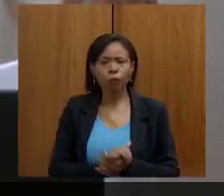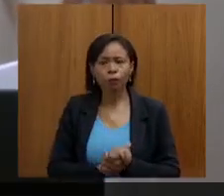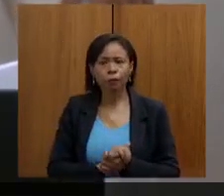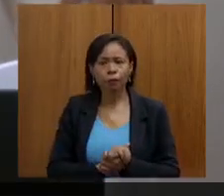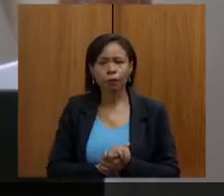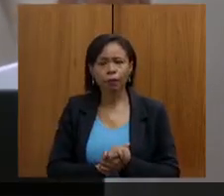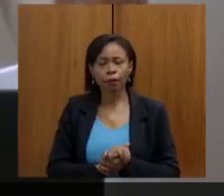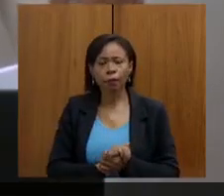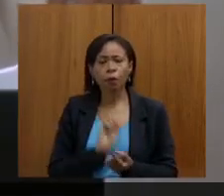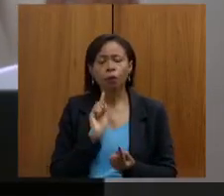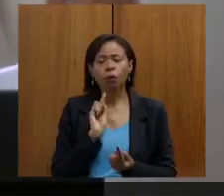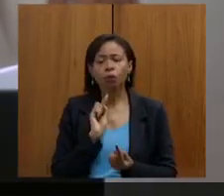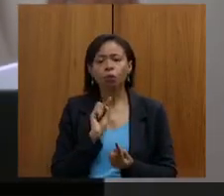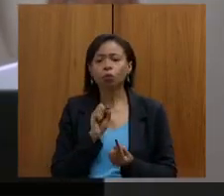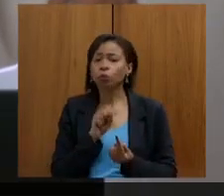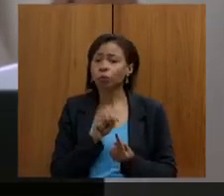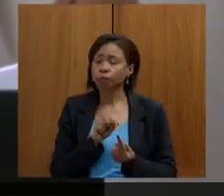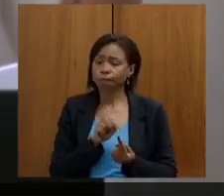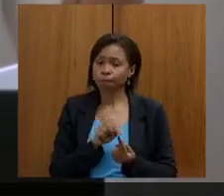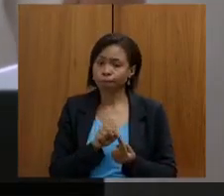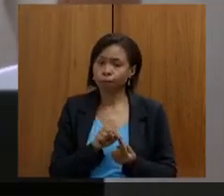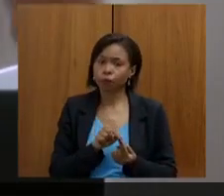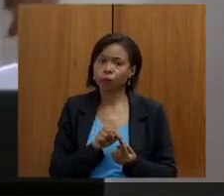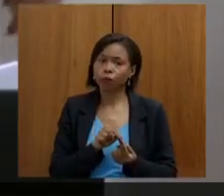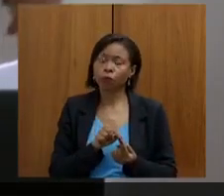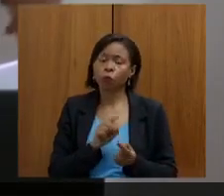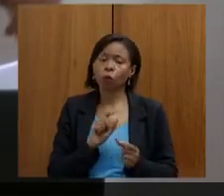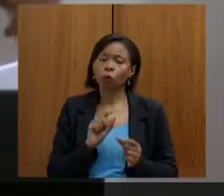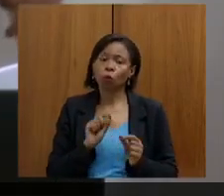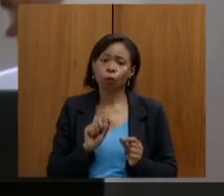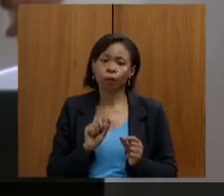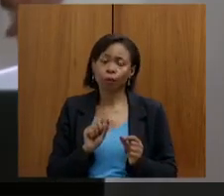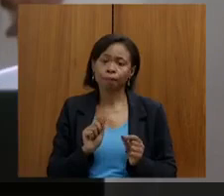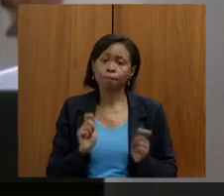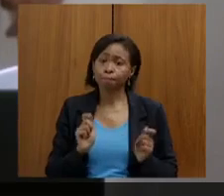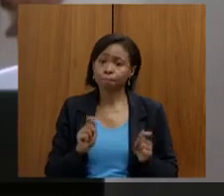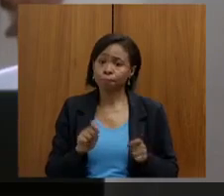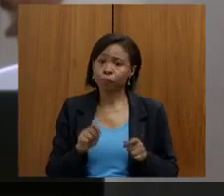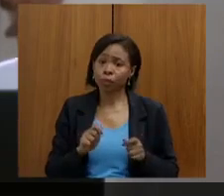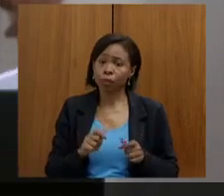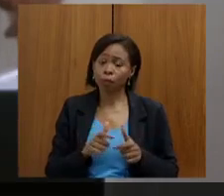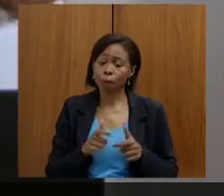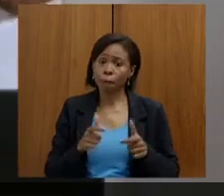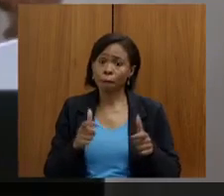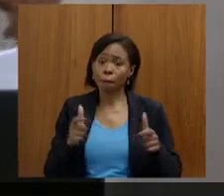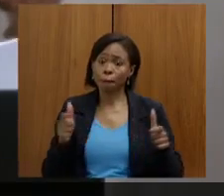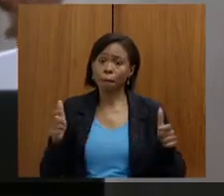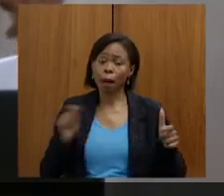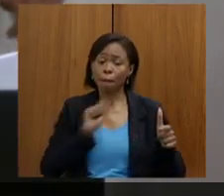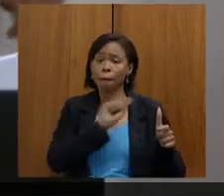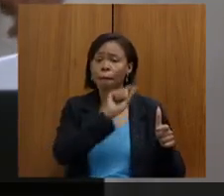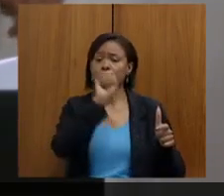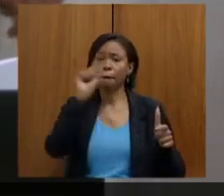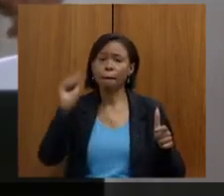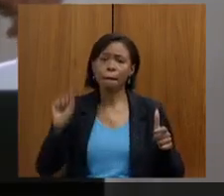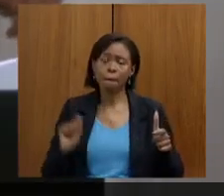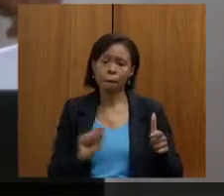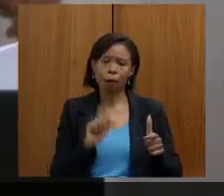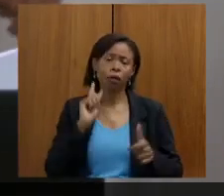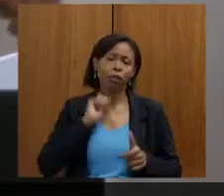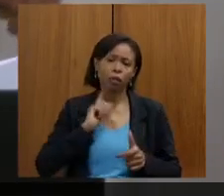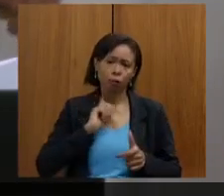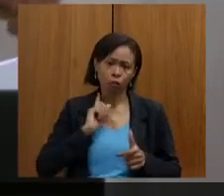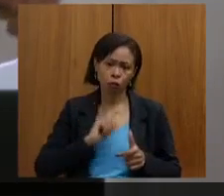para que Ele pudesse é está fazendo a sua expansão no estado apenas a fábrica